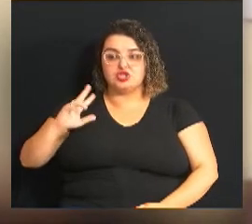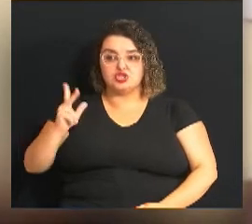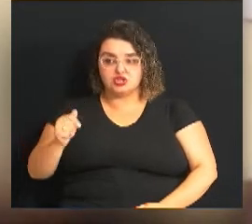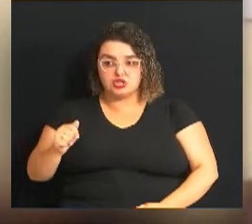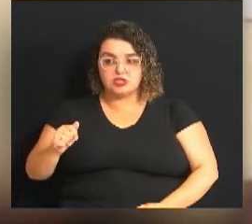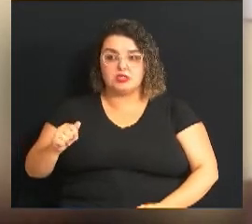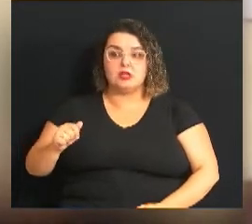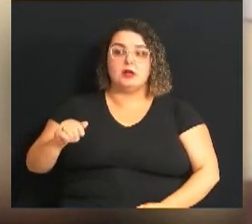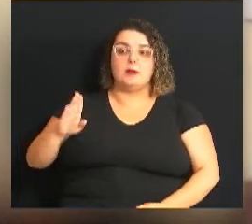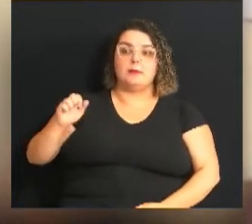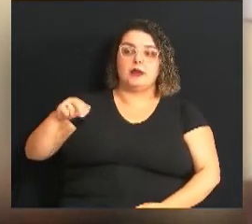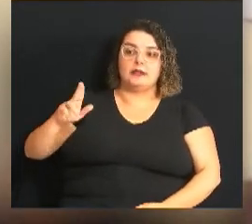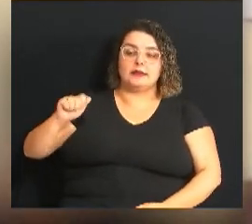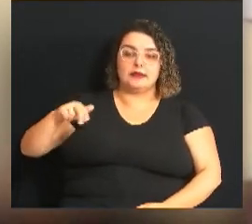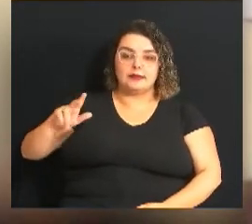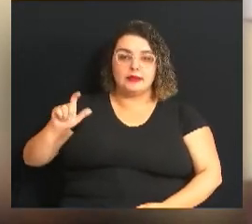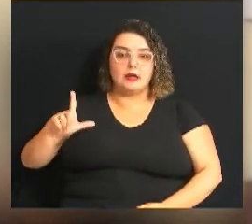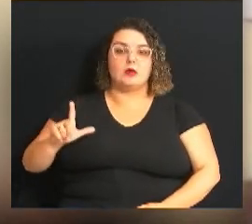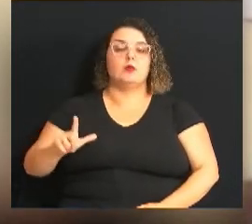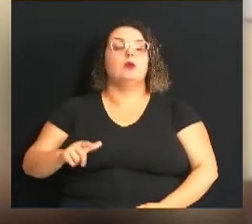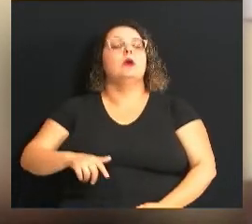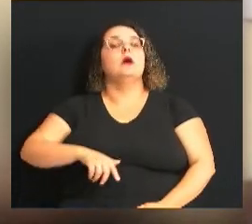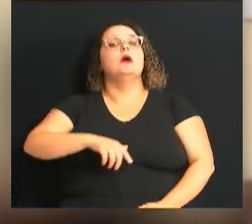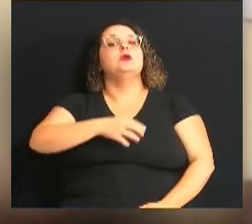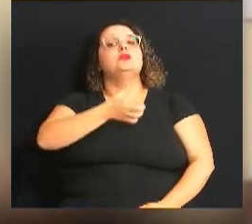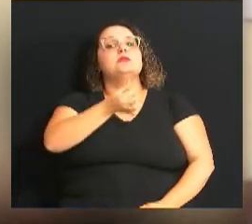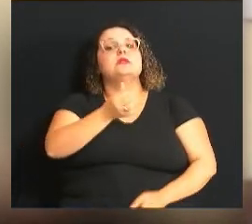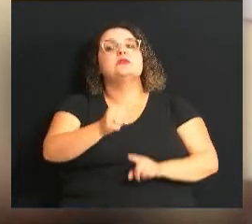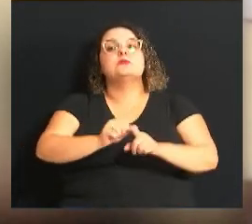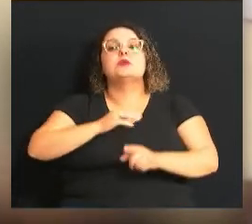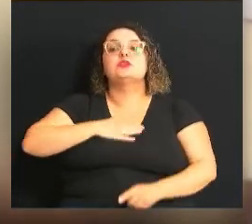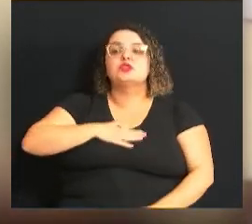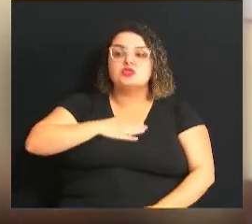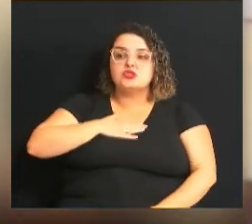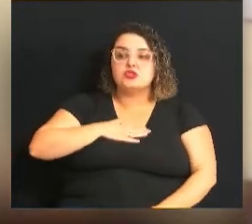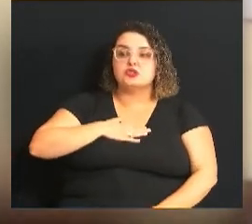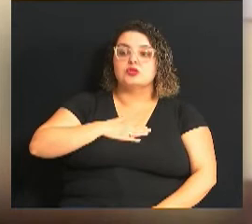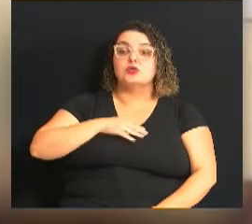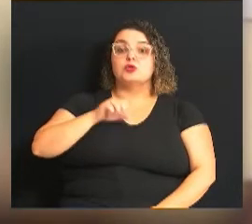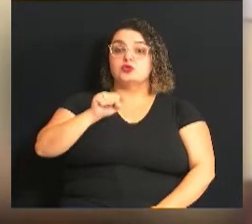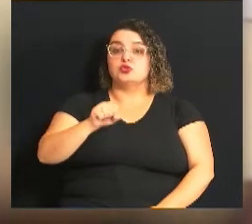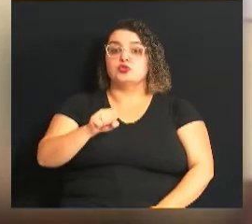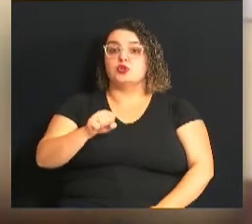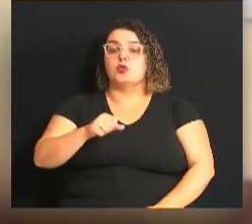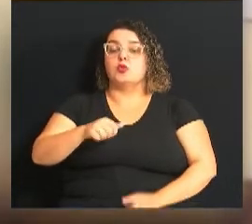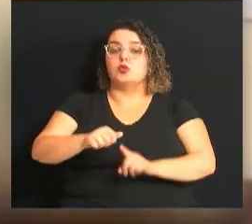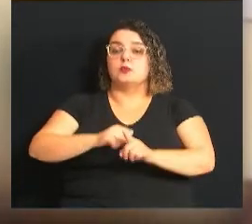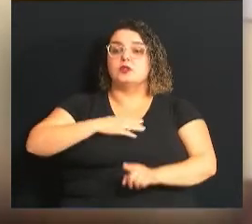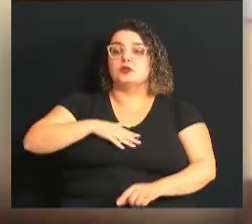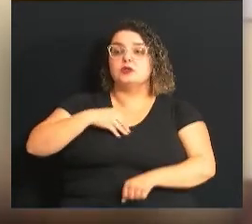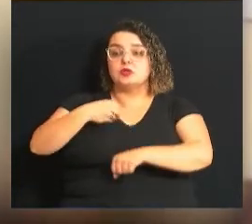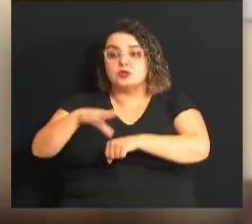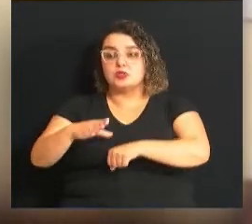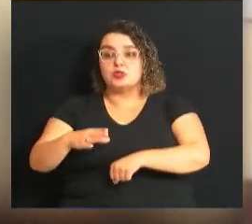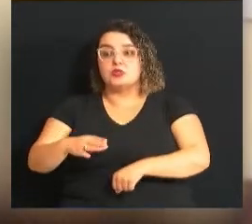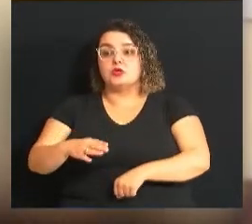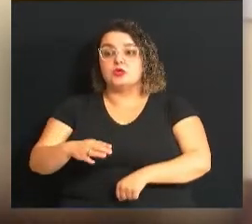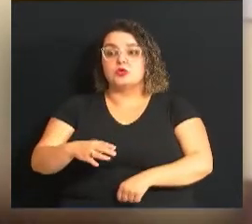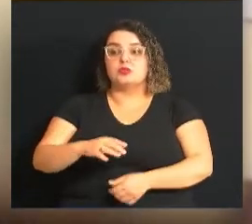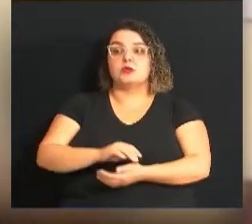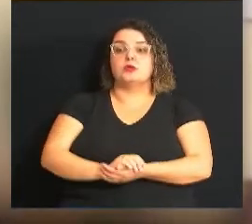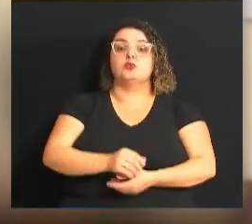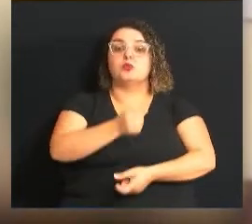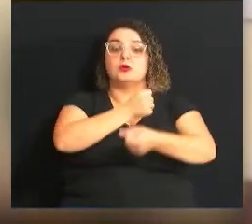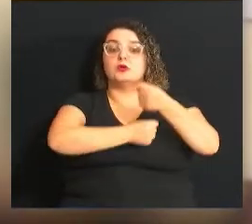agosto do ano passado. No dia 8 de agosto, eu fiz a indicação e no dia 18 de agosto do ano passado, eu fiz